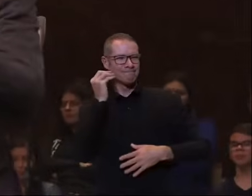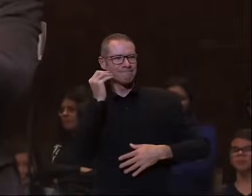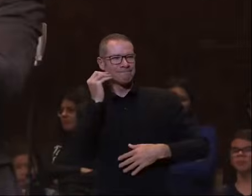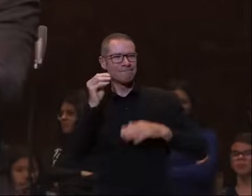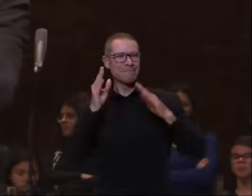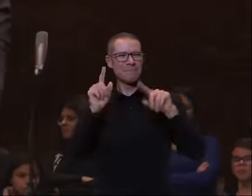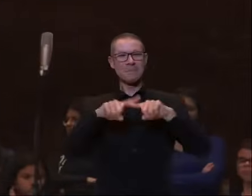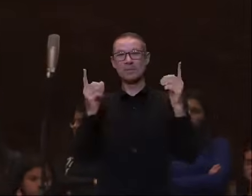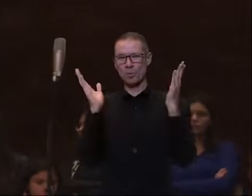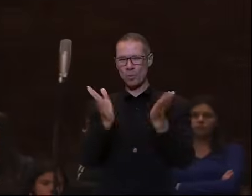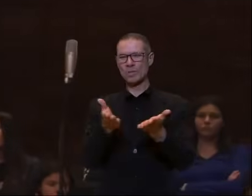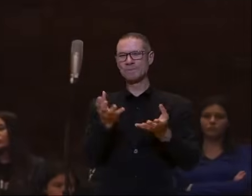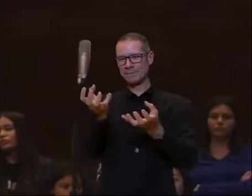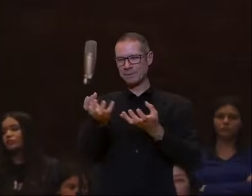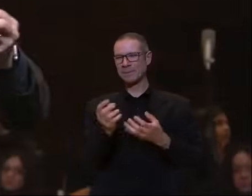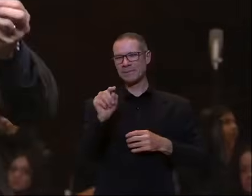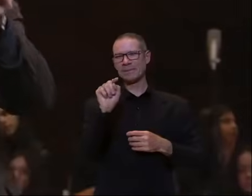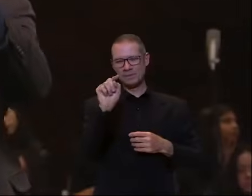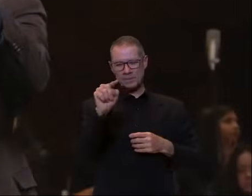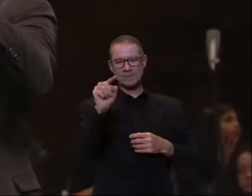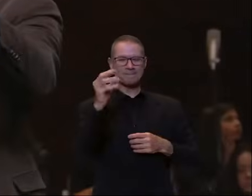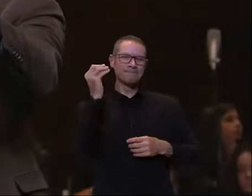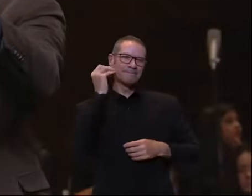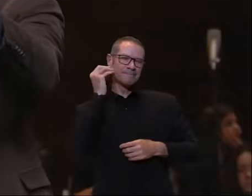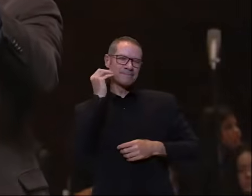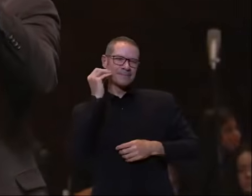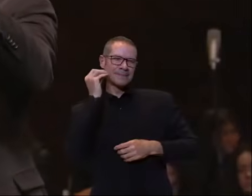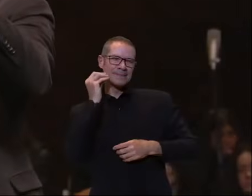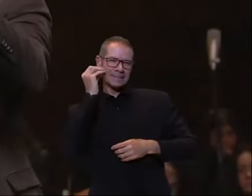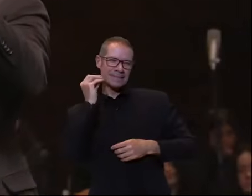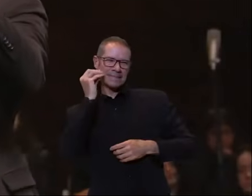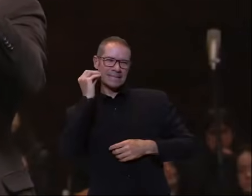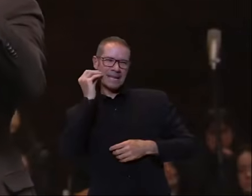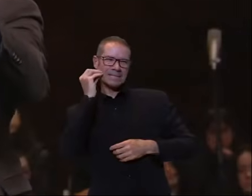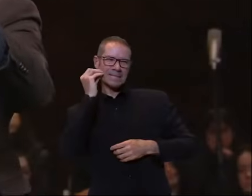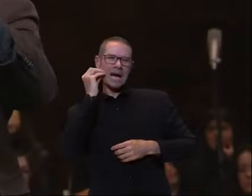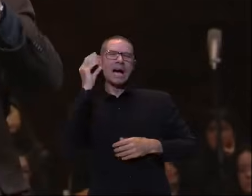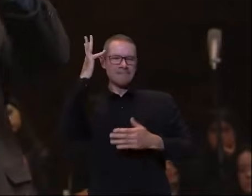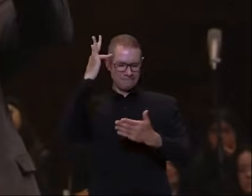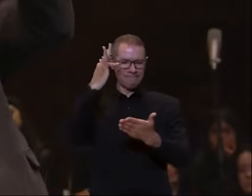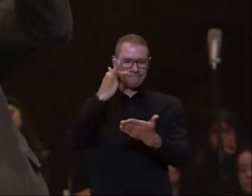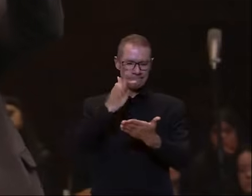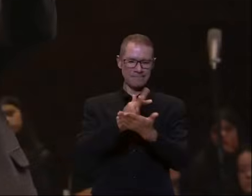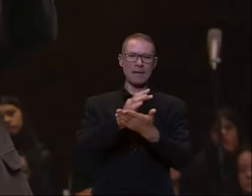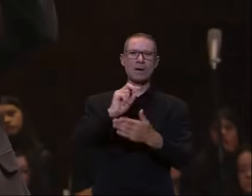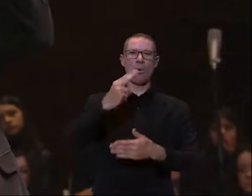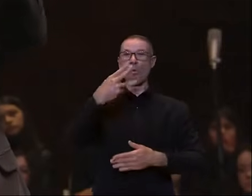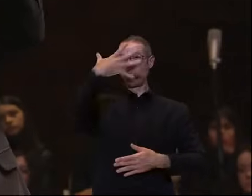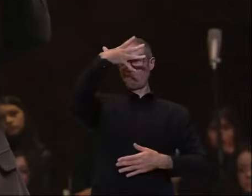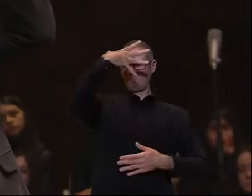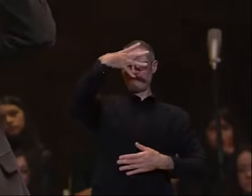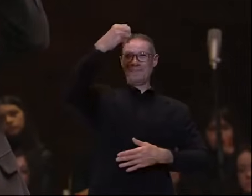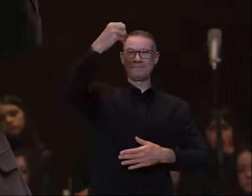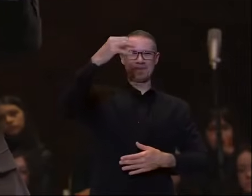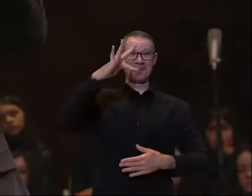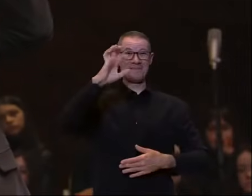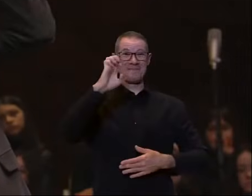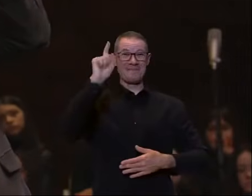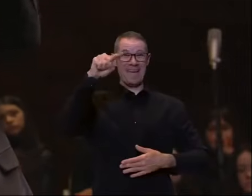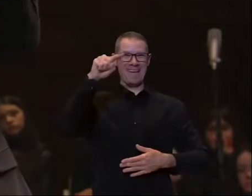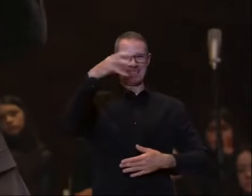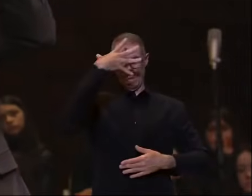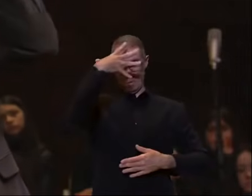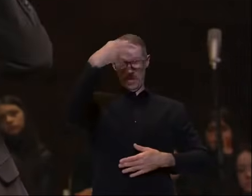mas hoje eu queria que você experimentasse, sim, pela fé, a visitação do Espírito de Deus